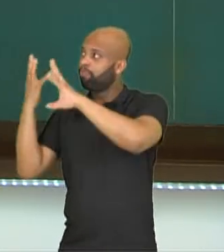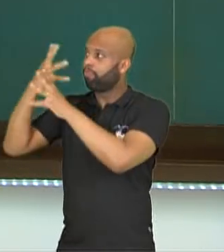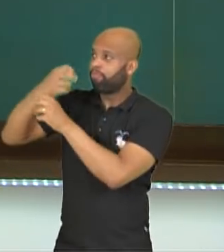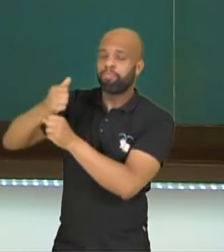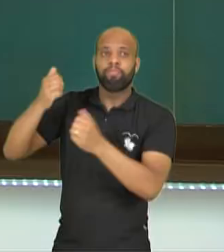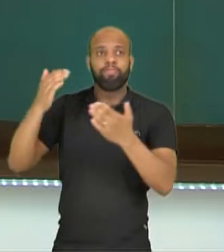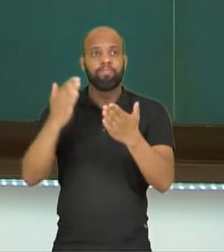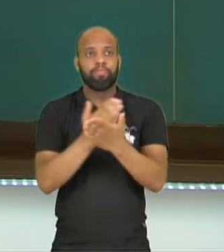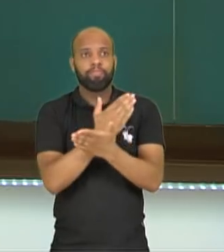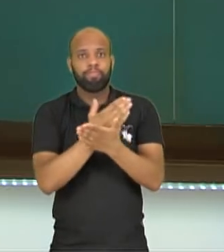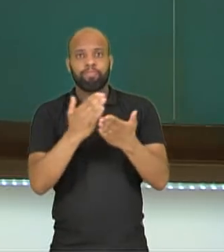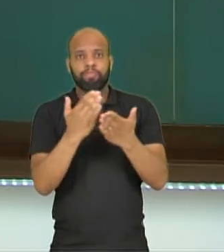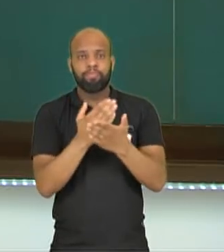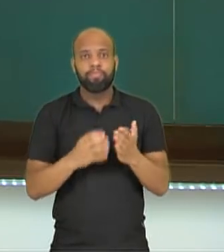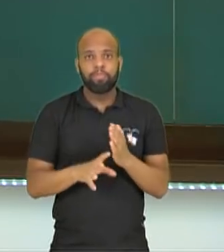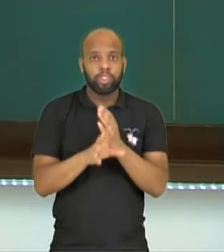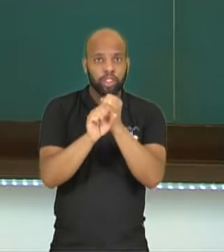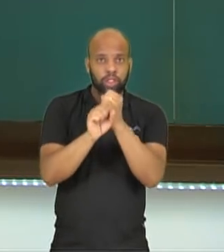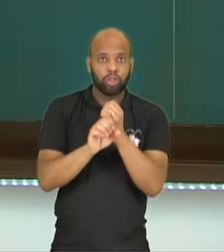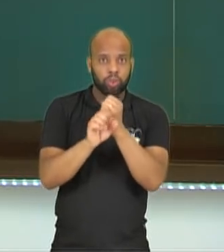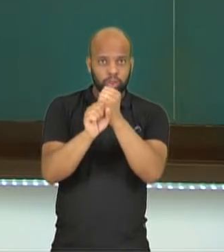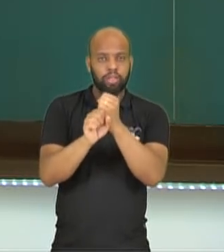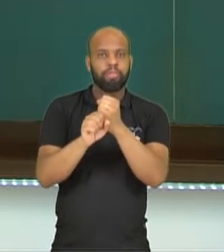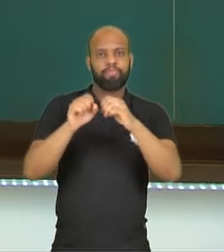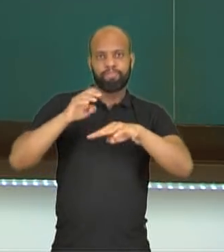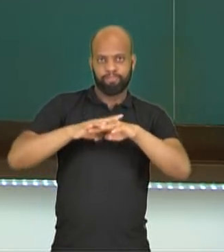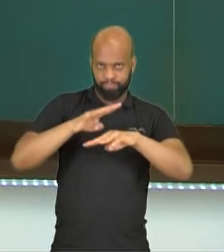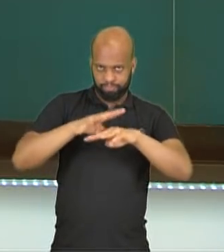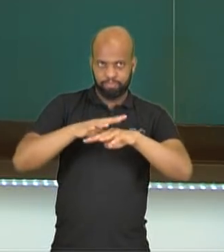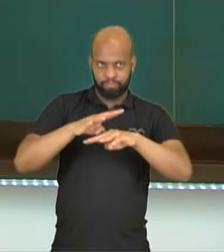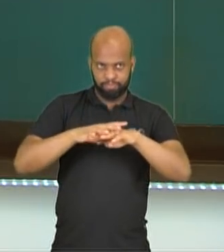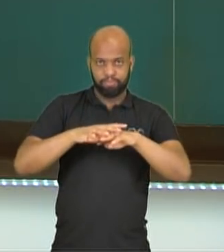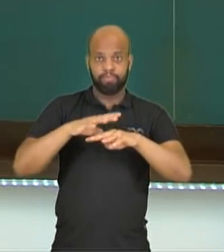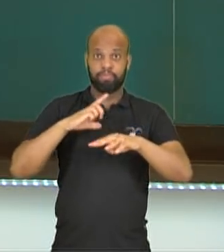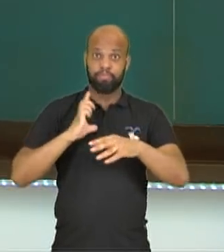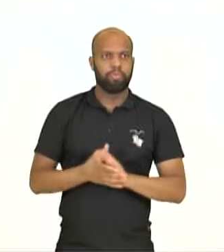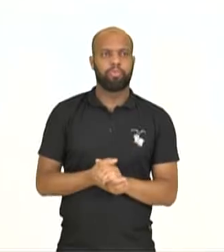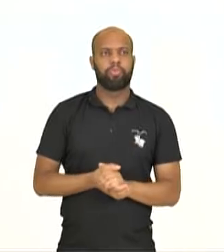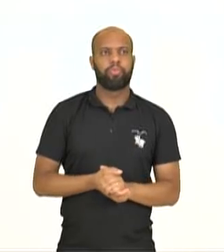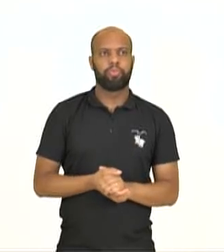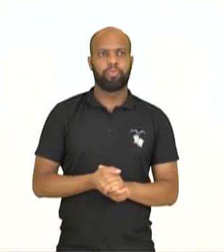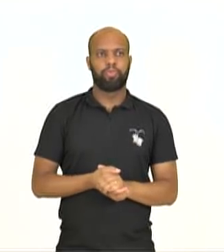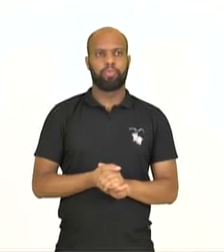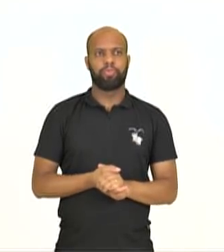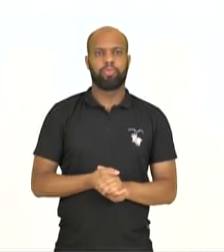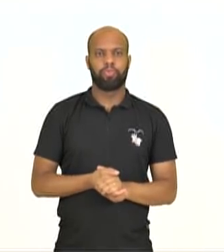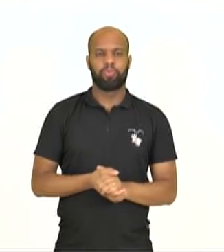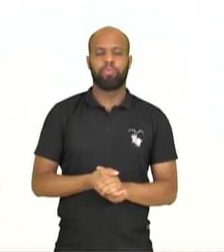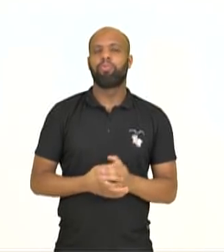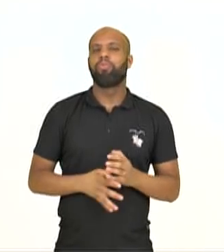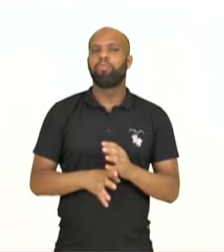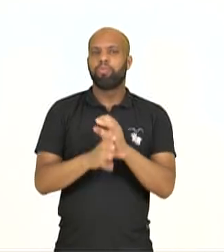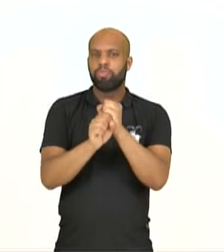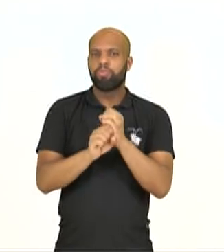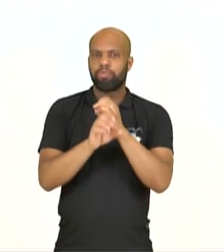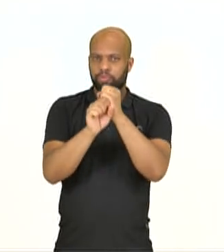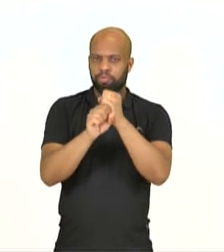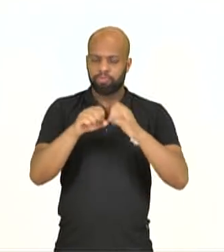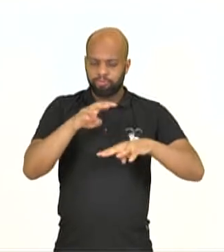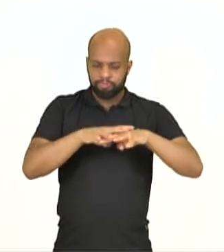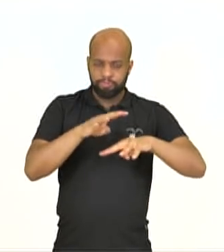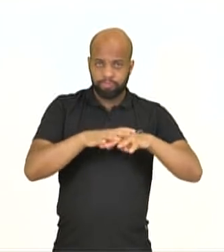operações matemáticas envolvendo situações problemas, dentro de problemas, ok? As operações matemáticas, você lembra de